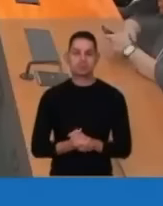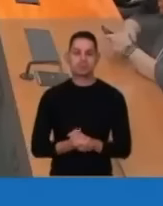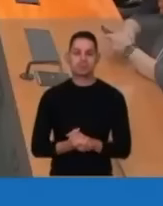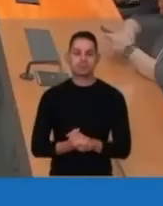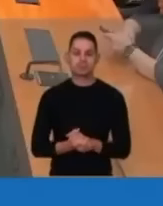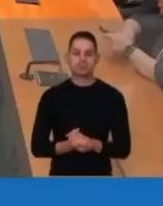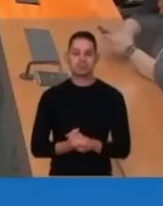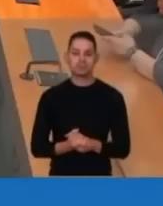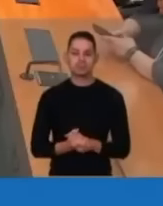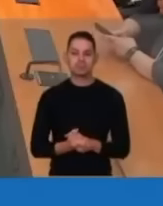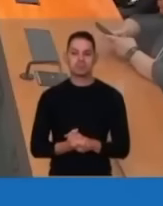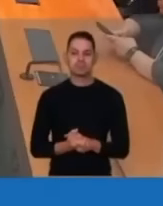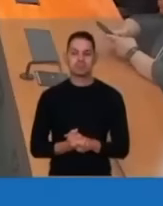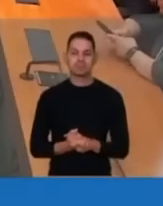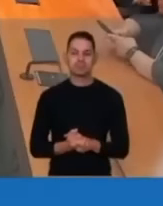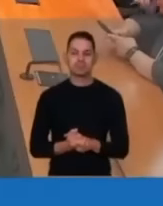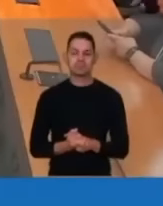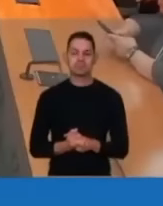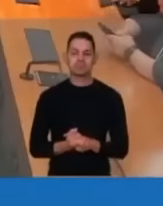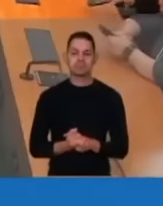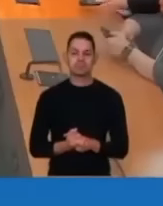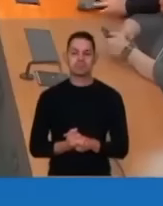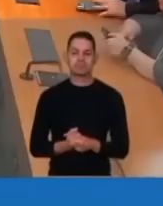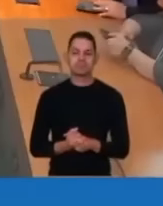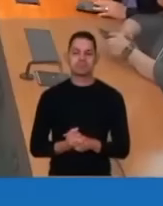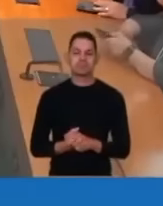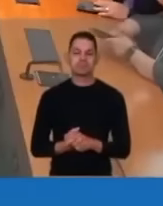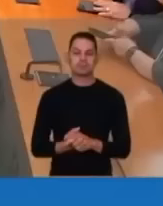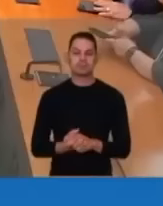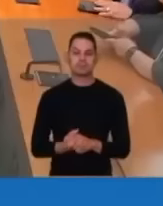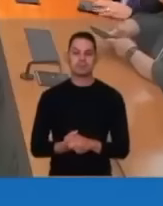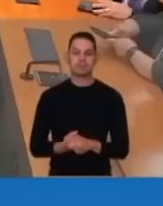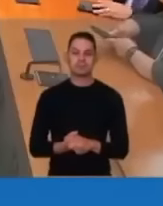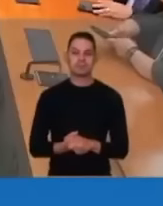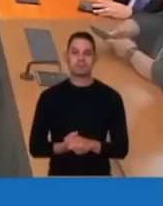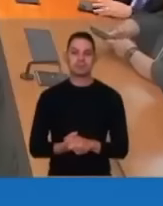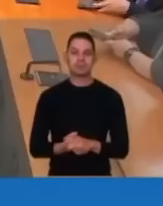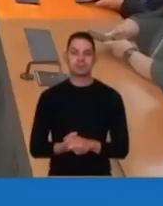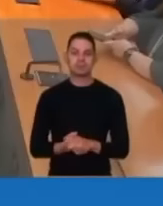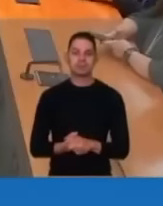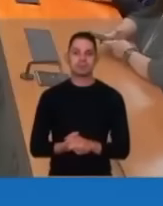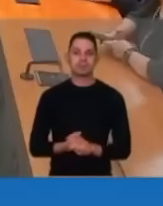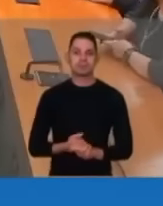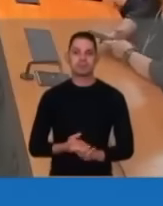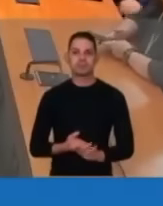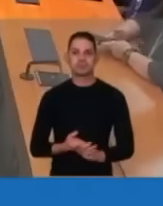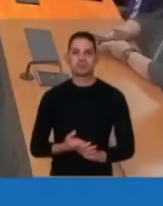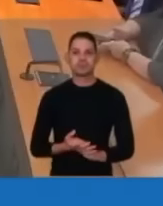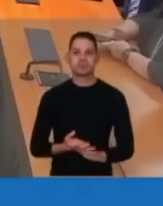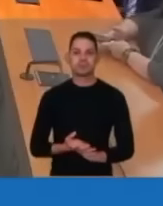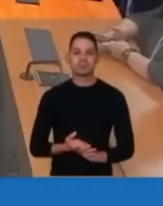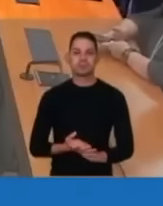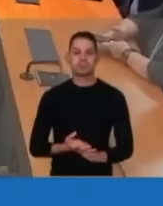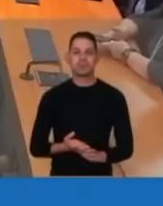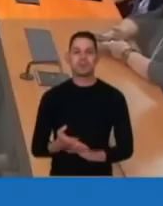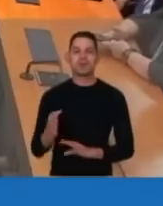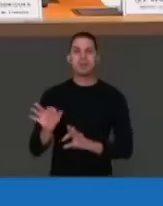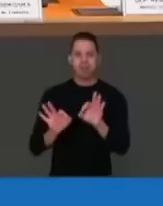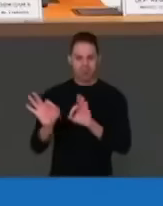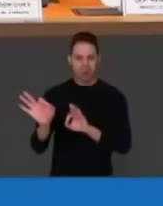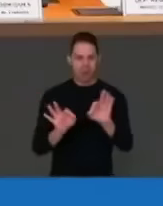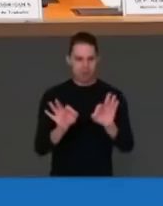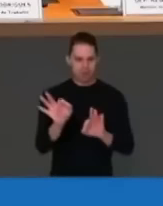50 do 70 você gastou consumiu desse consumo de 50 20 volta para o estado de novo porque são mais ou menos